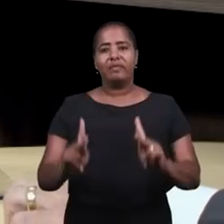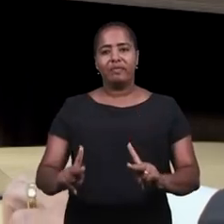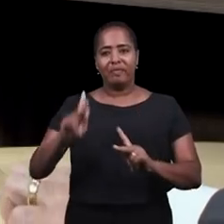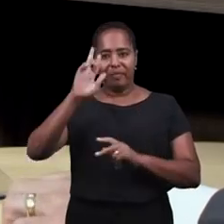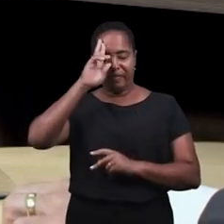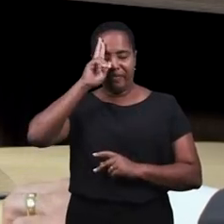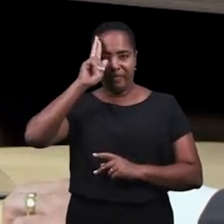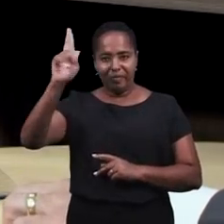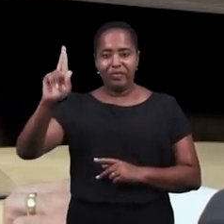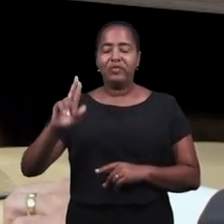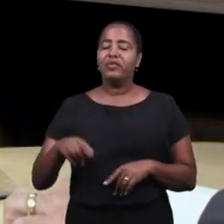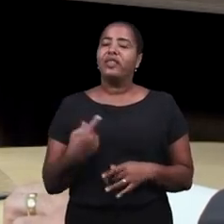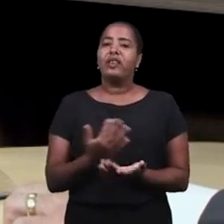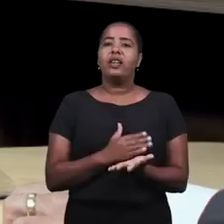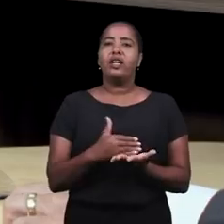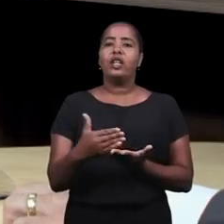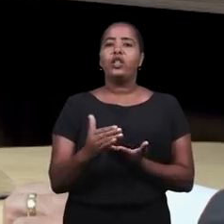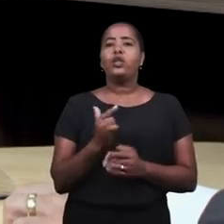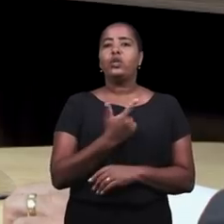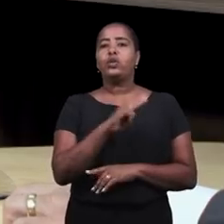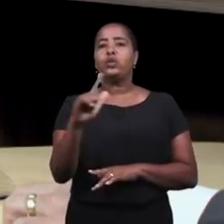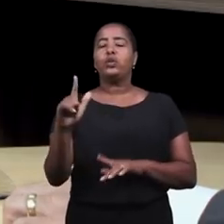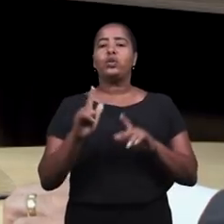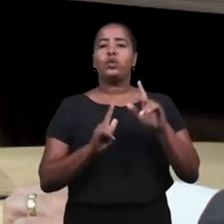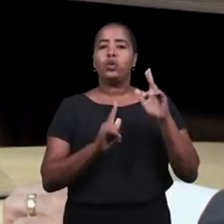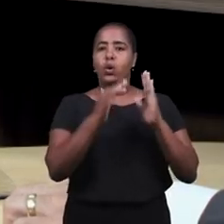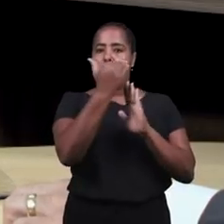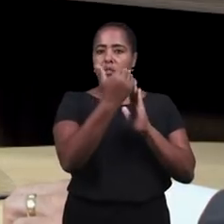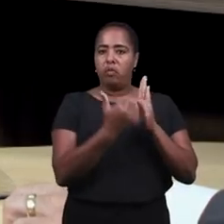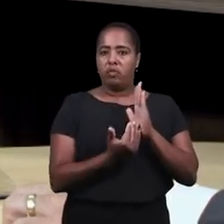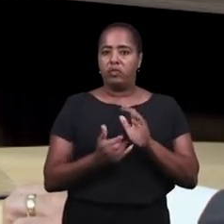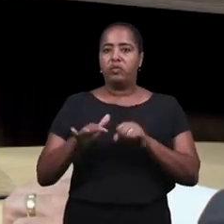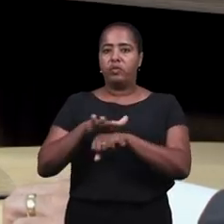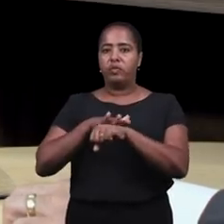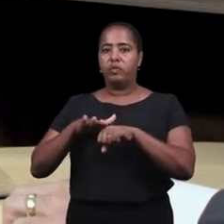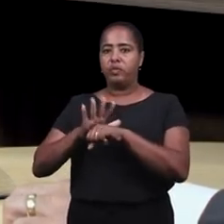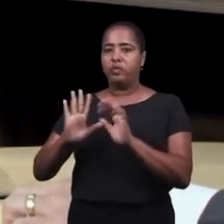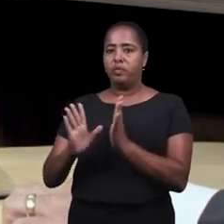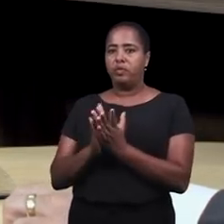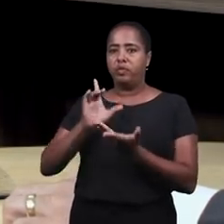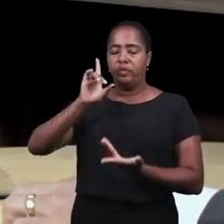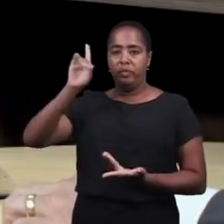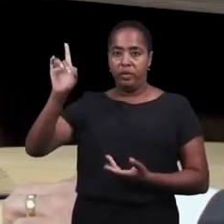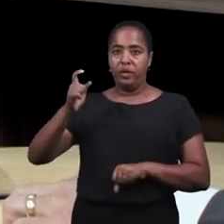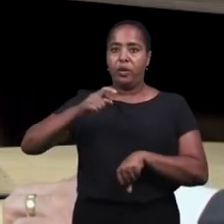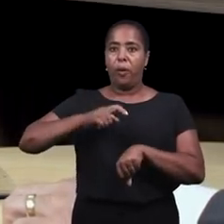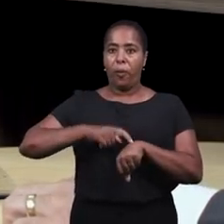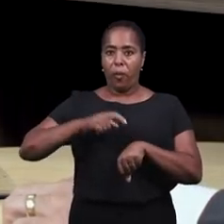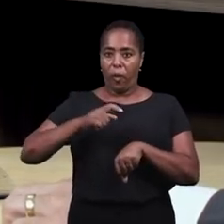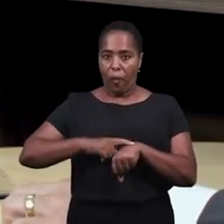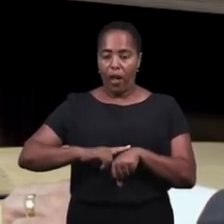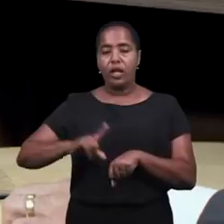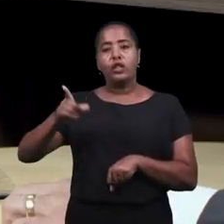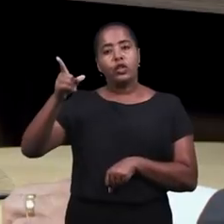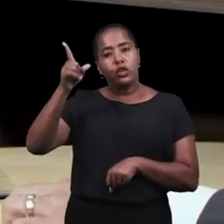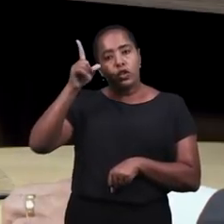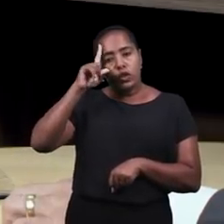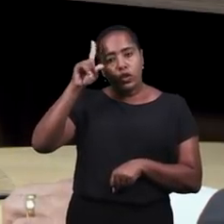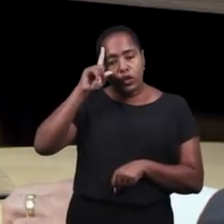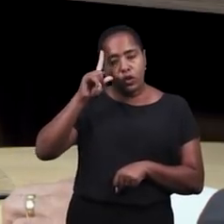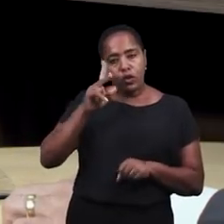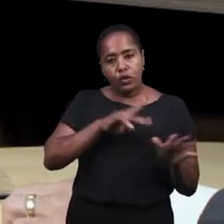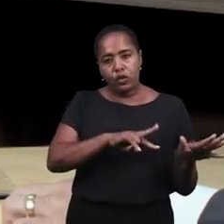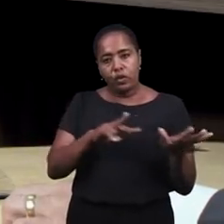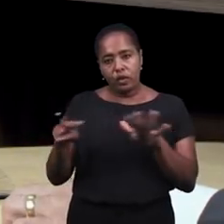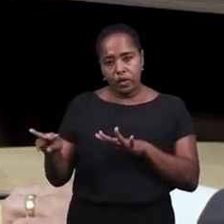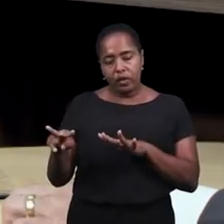Irmãos, a paz do Senhor. Estamos dando início a mais uma edição do programa Conversas Bíblicas. Esse momento em que nos encontramos toda